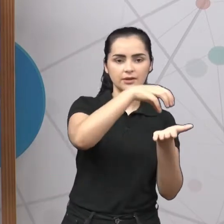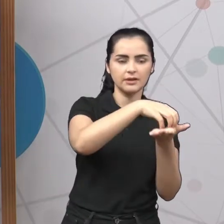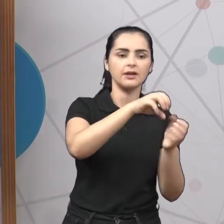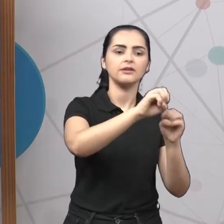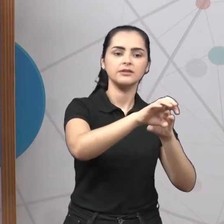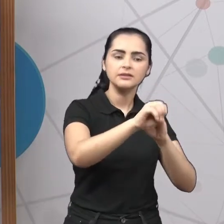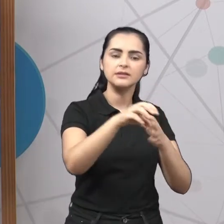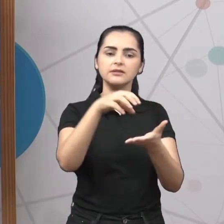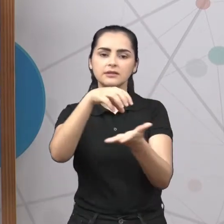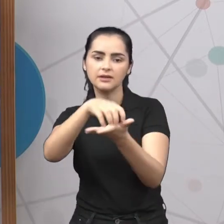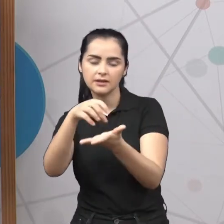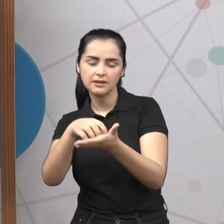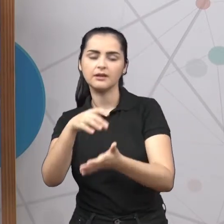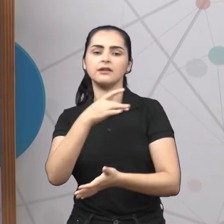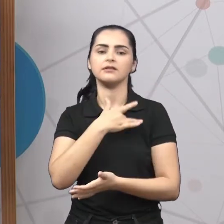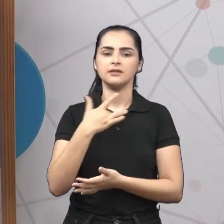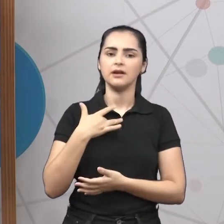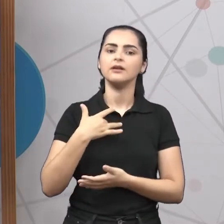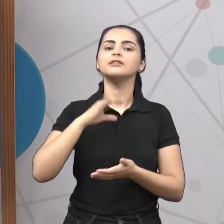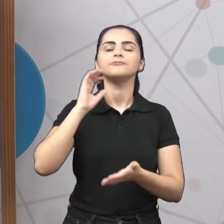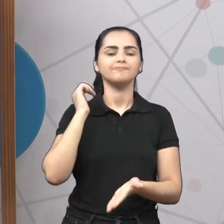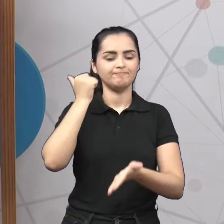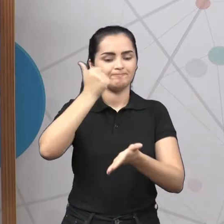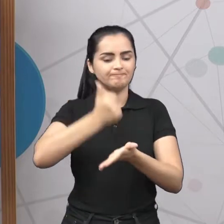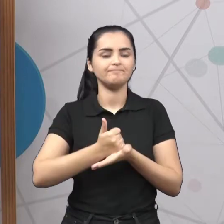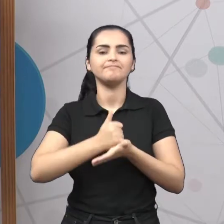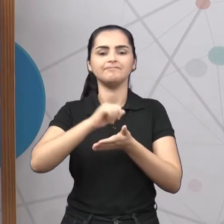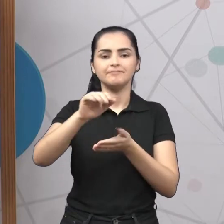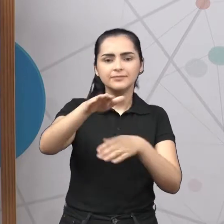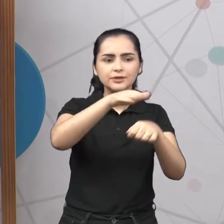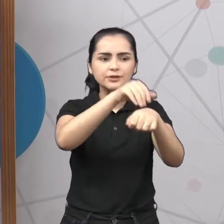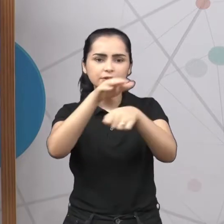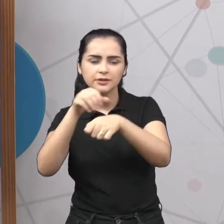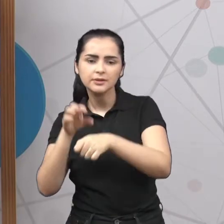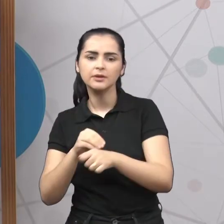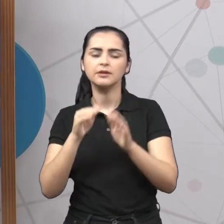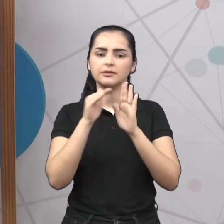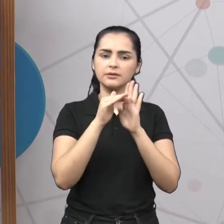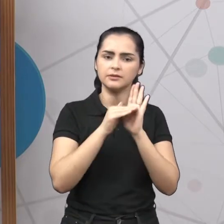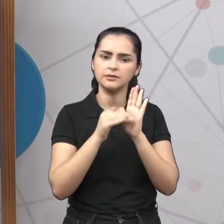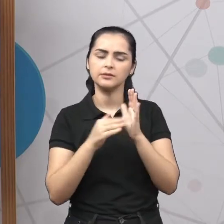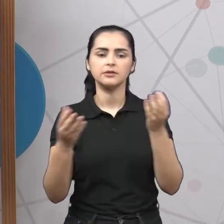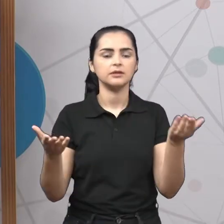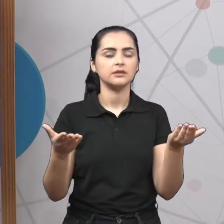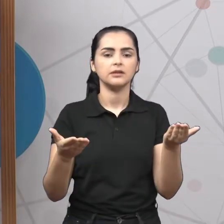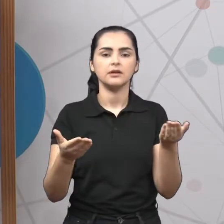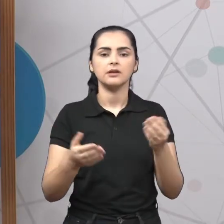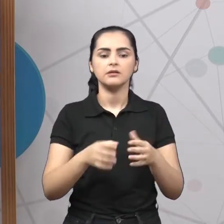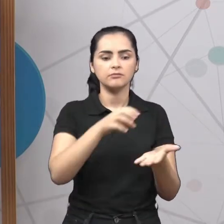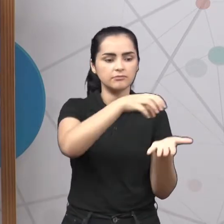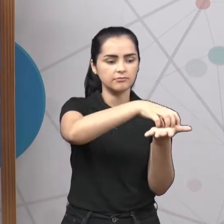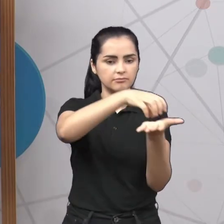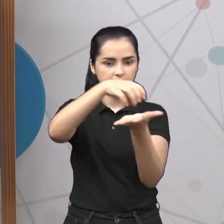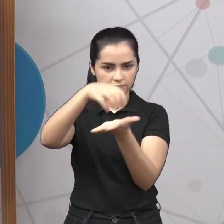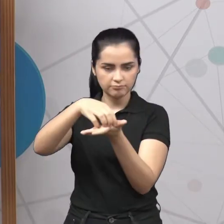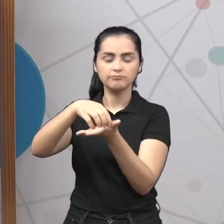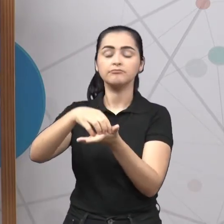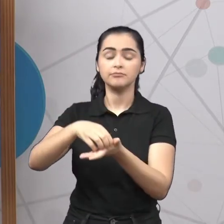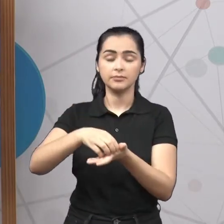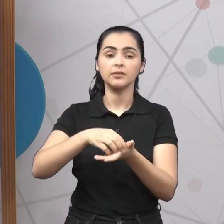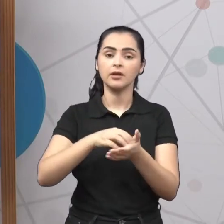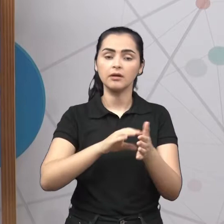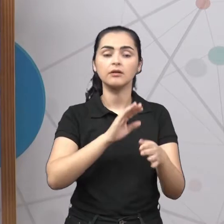são contratados pela prefeita. São chamados, convocados, colocados naqueles postos, né? Naquele